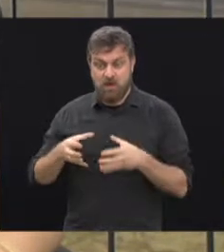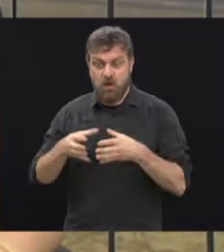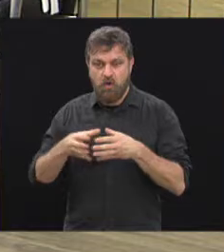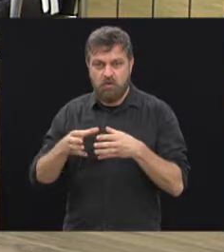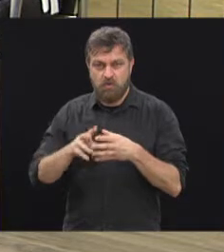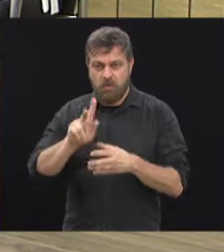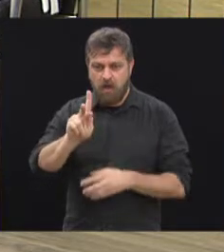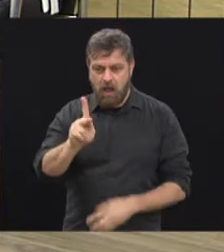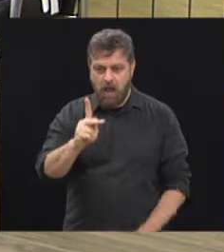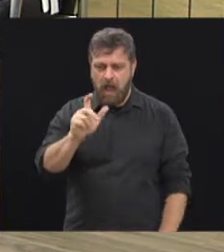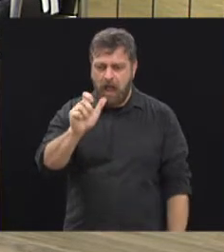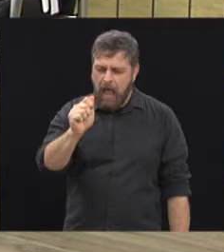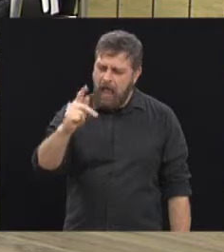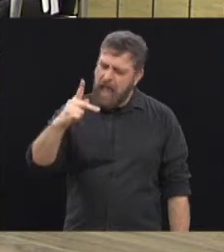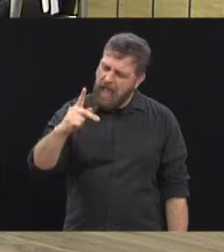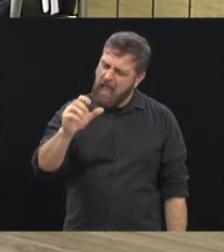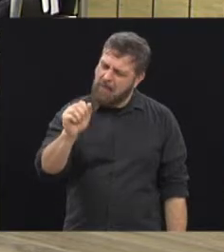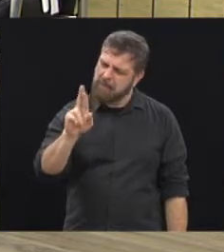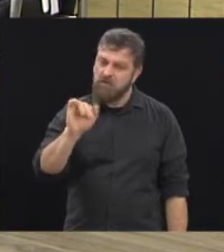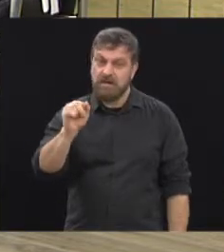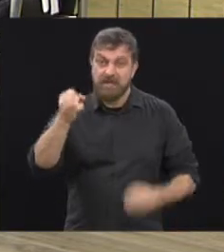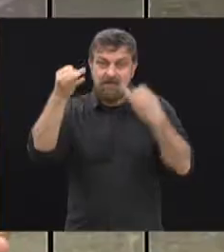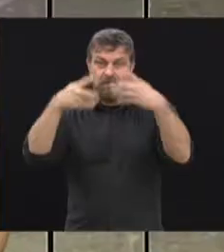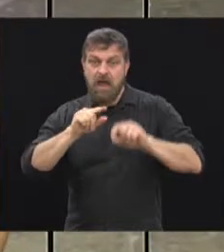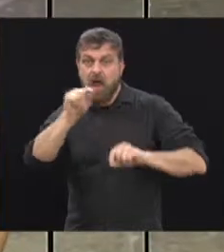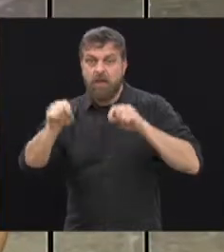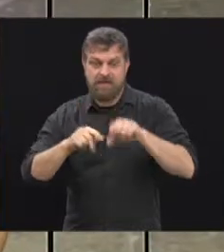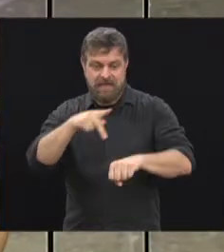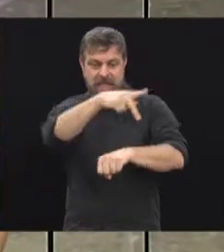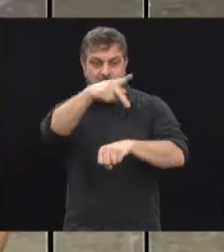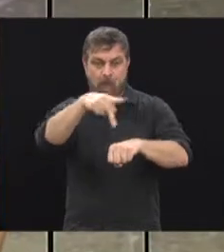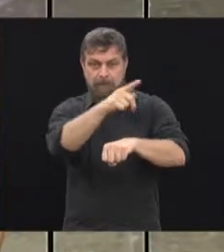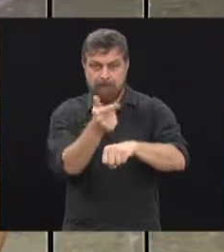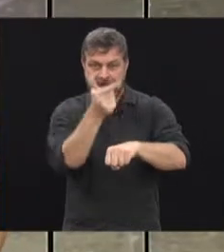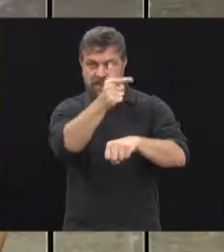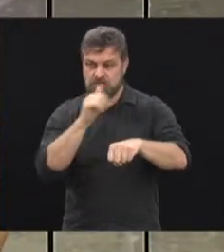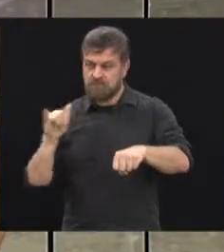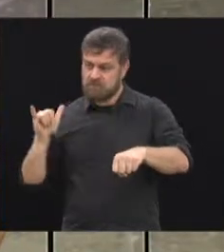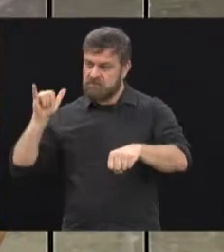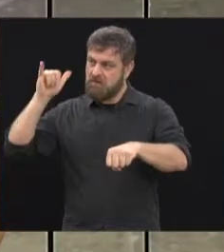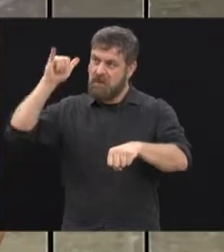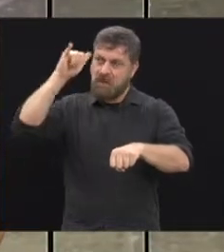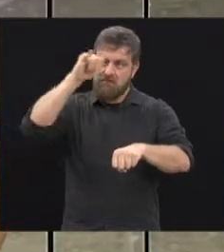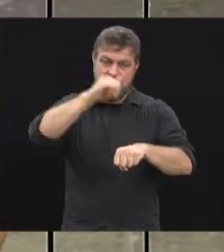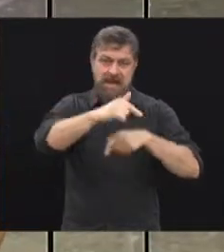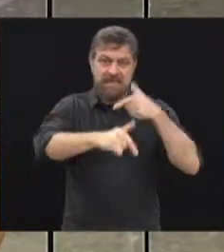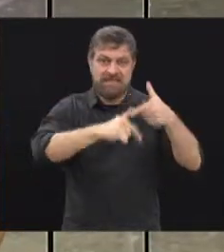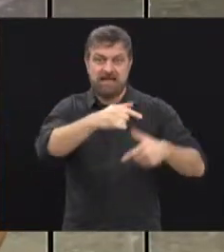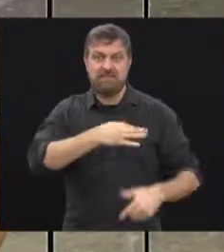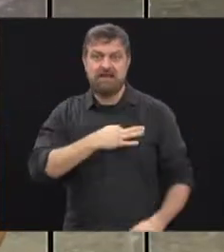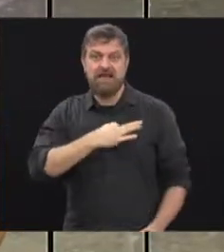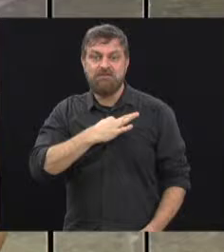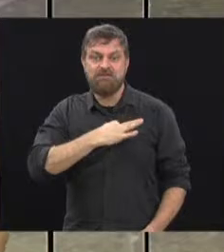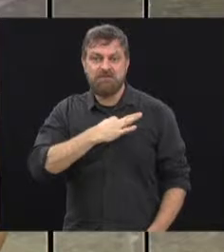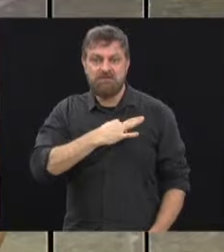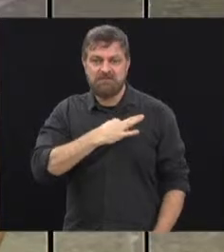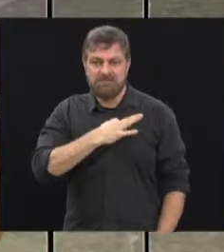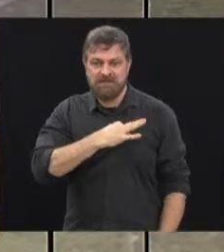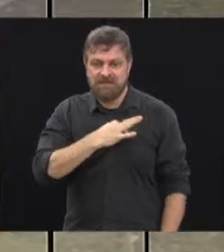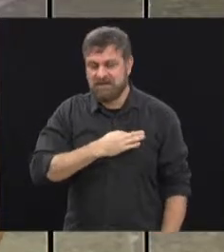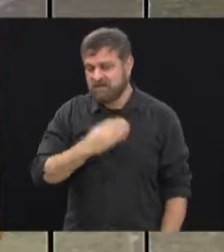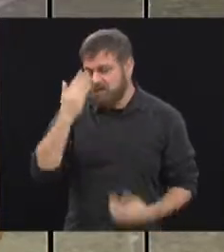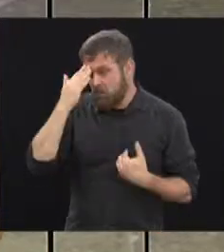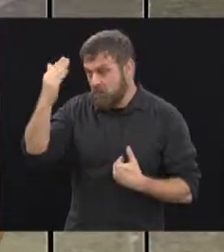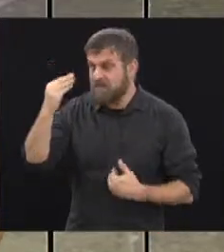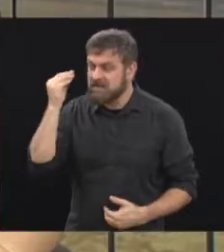pra gente um pouquinho sobre o volunturismo. Para mim é uma coisa nova. Tati, muito obrigada por participar do nosso programa e